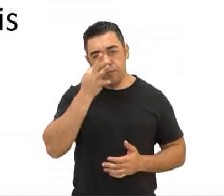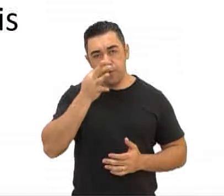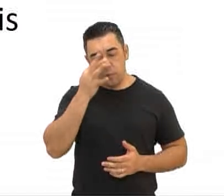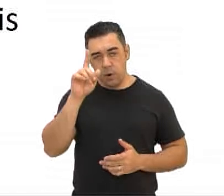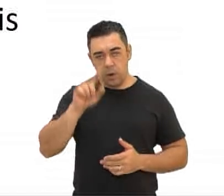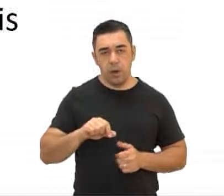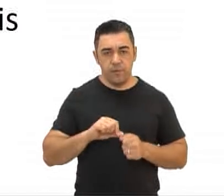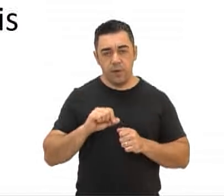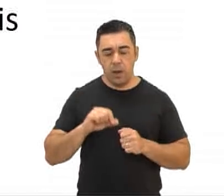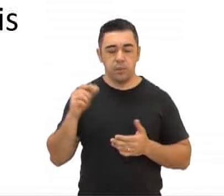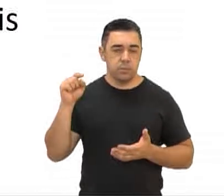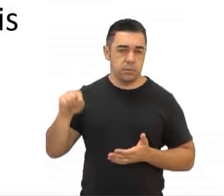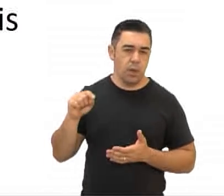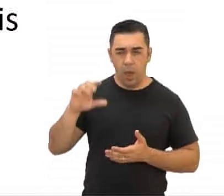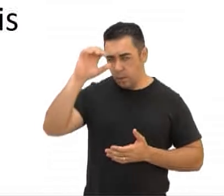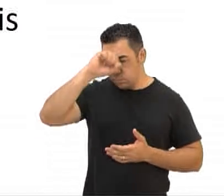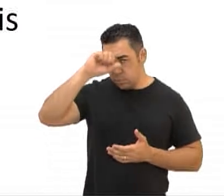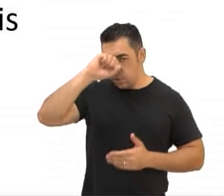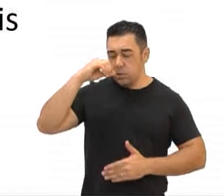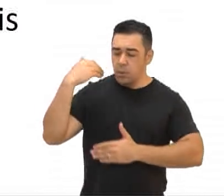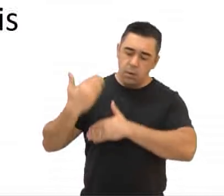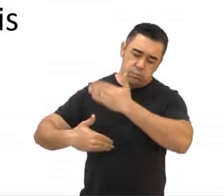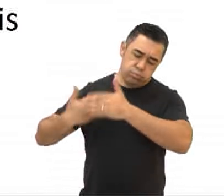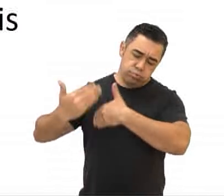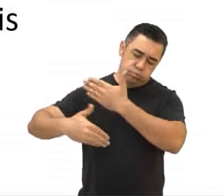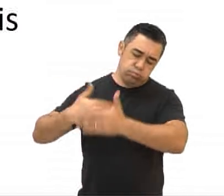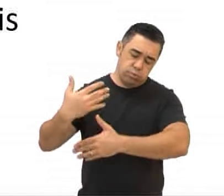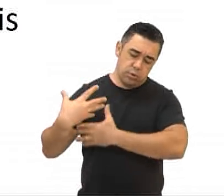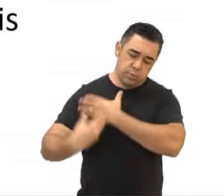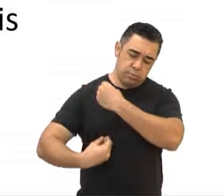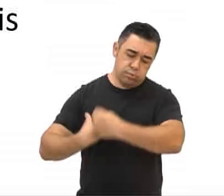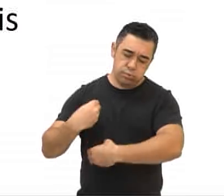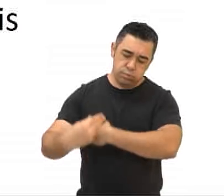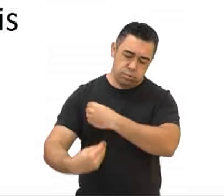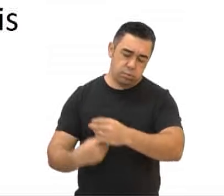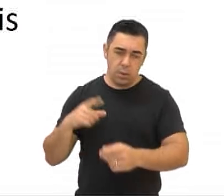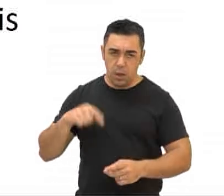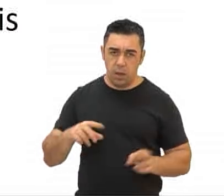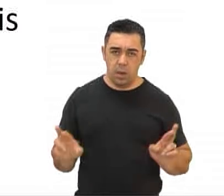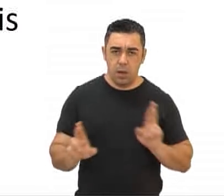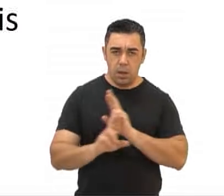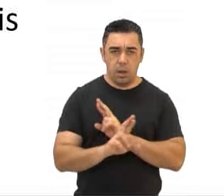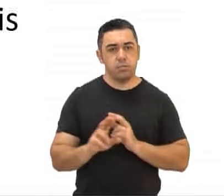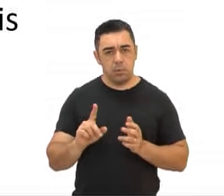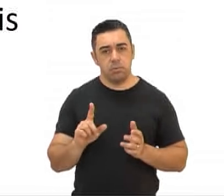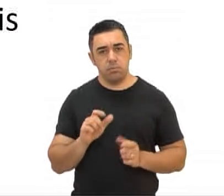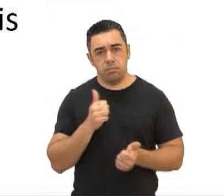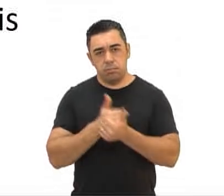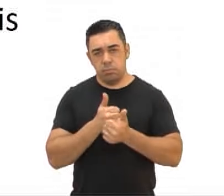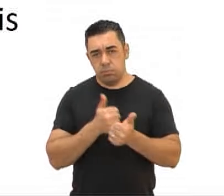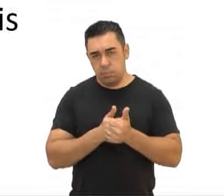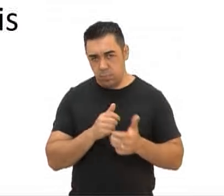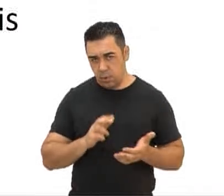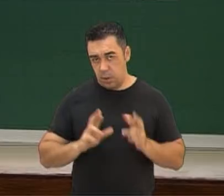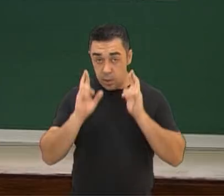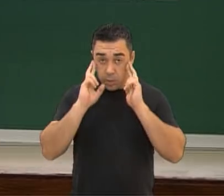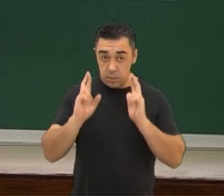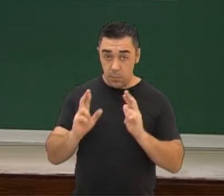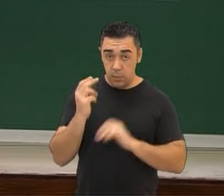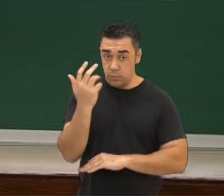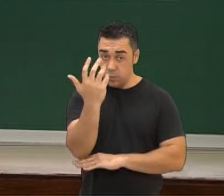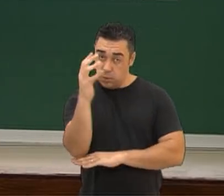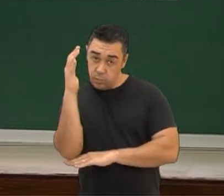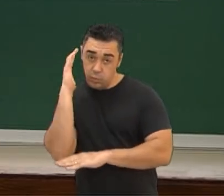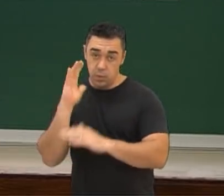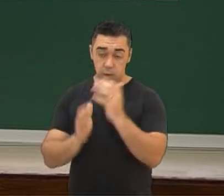ali, que aprenderam, que foi passado de geração em geração, nessa relação ali muito próxima e respeitosa com o